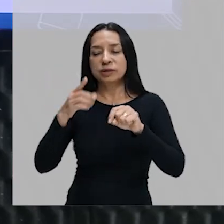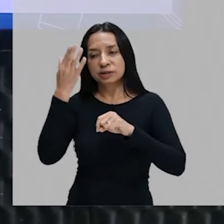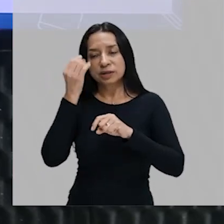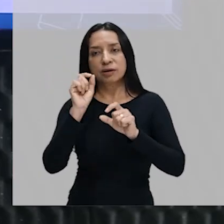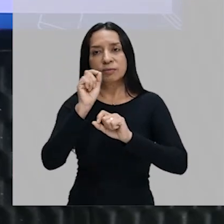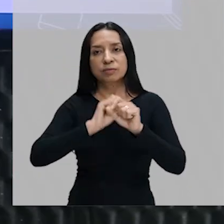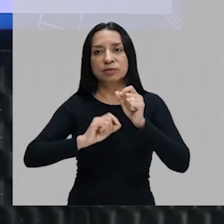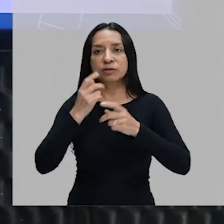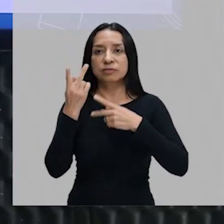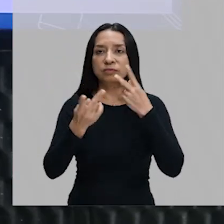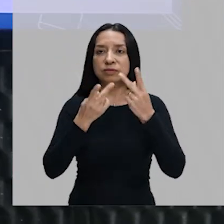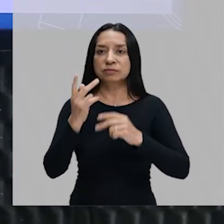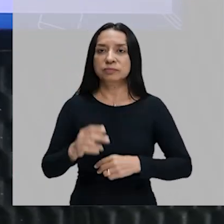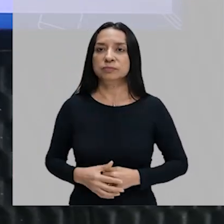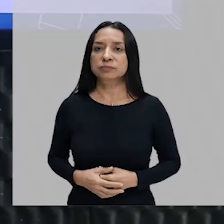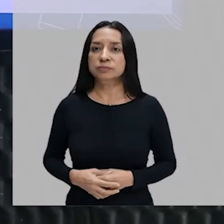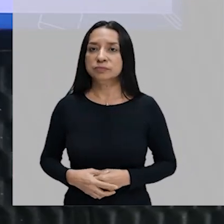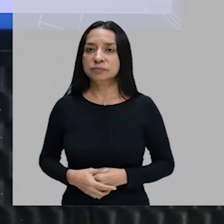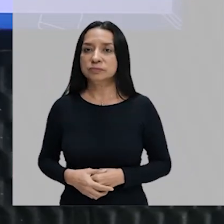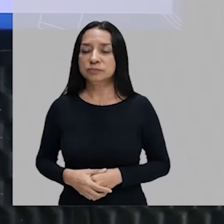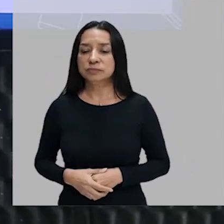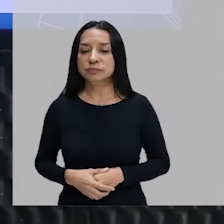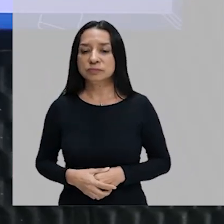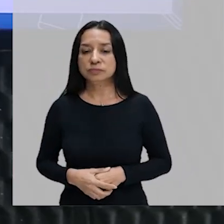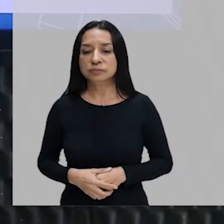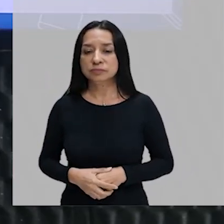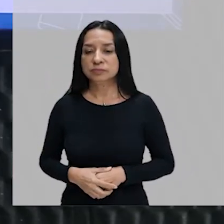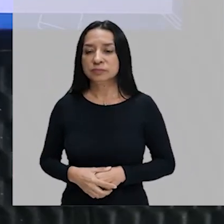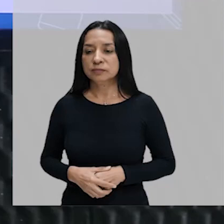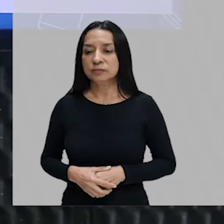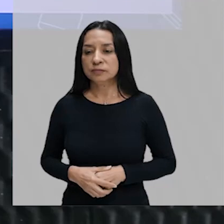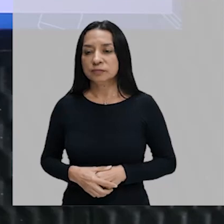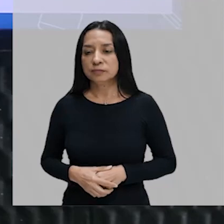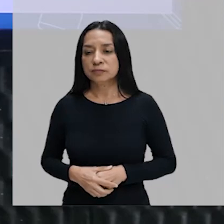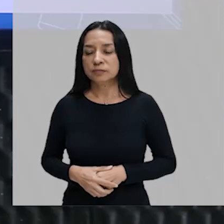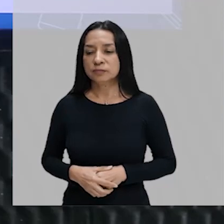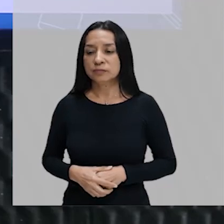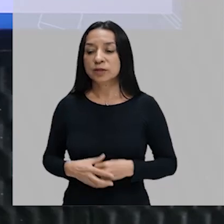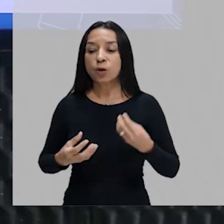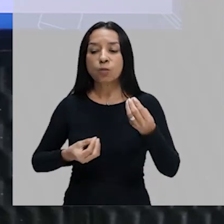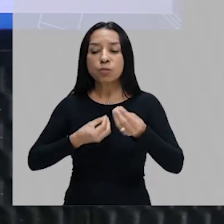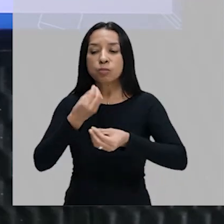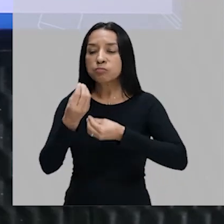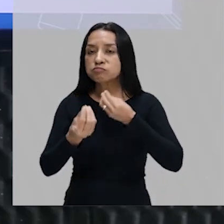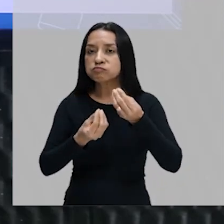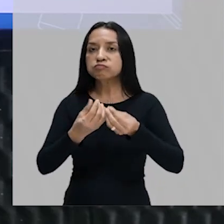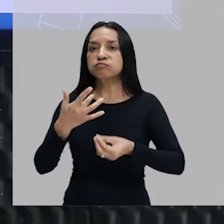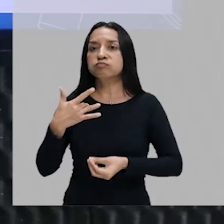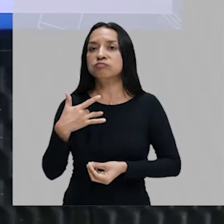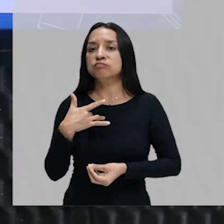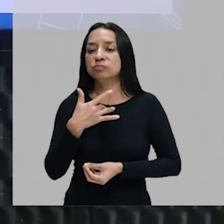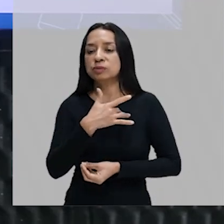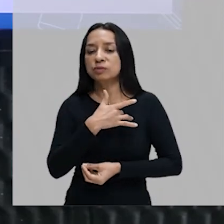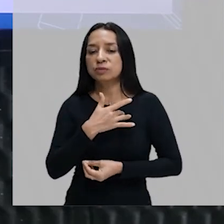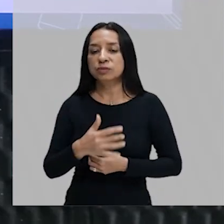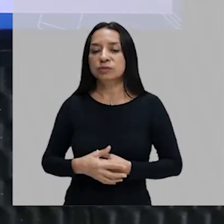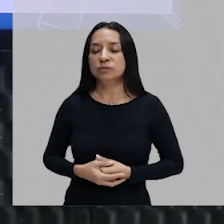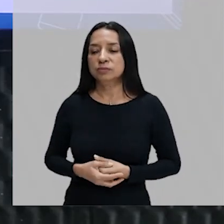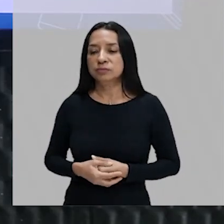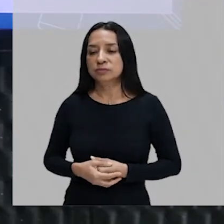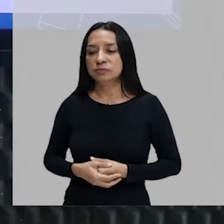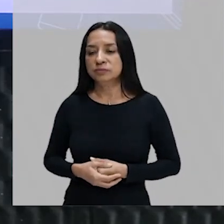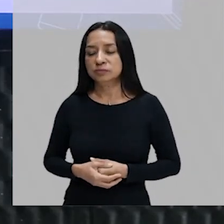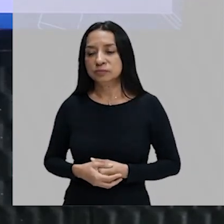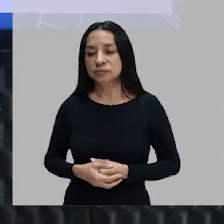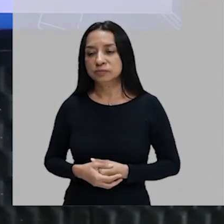Que tal está? Que tal está? Como está? Como le va? Como le